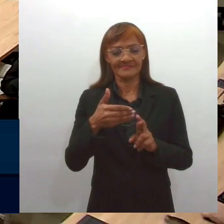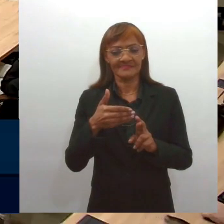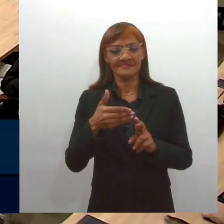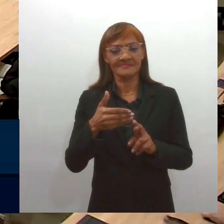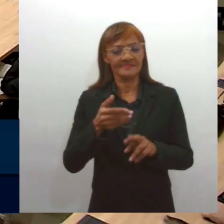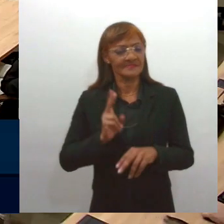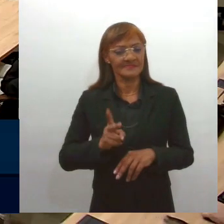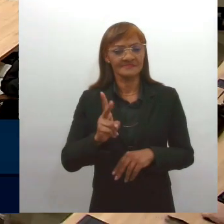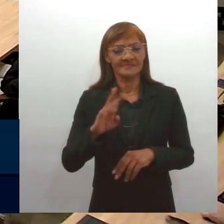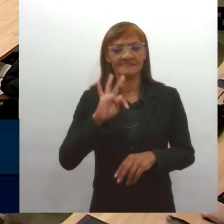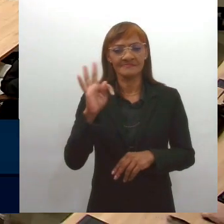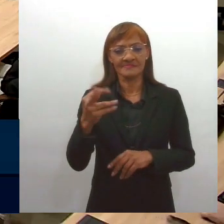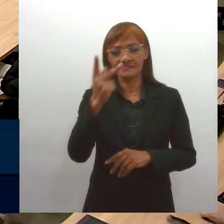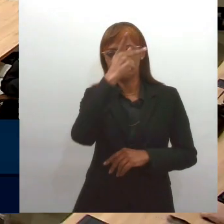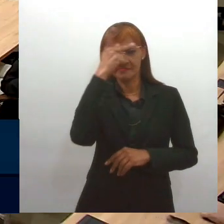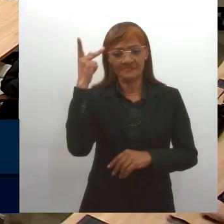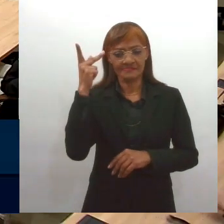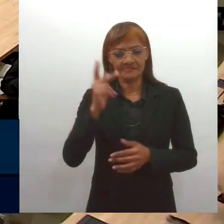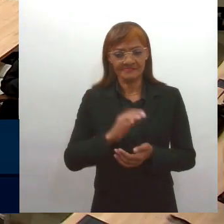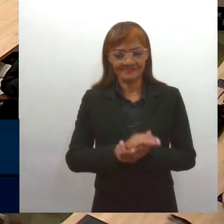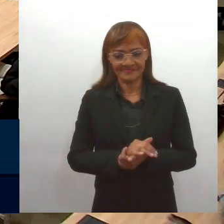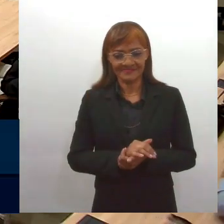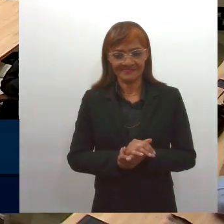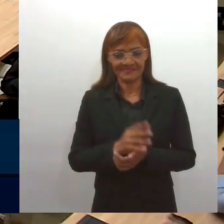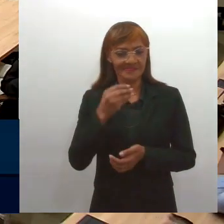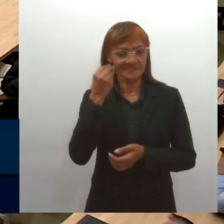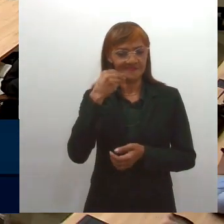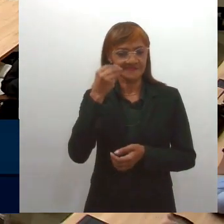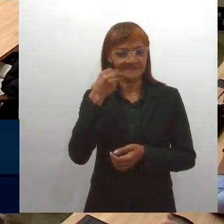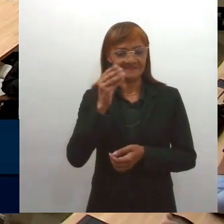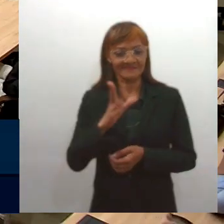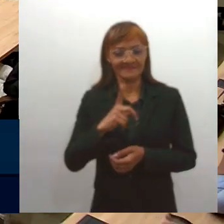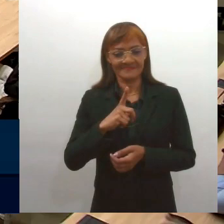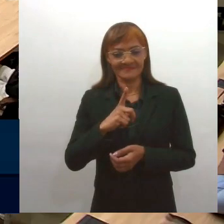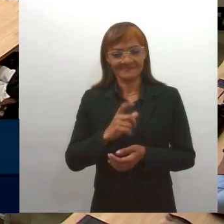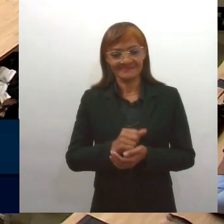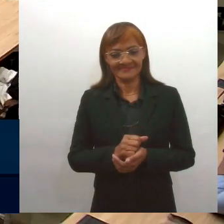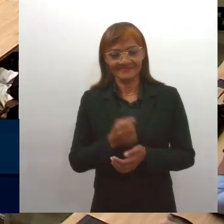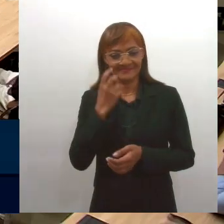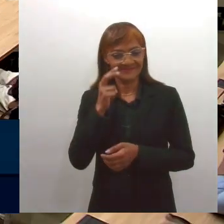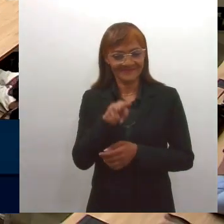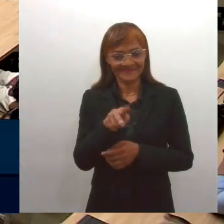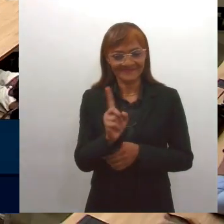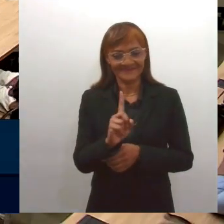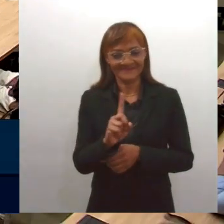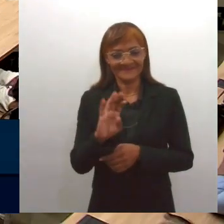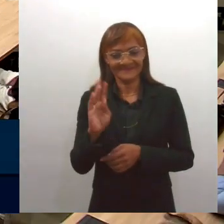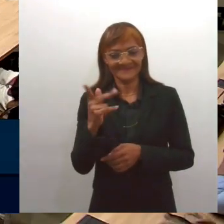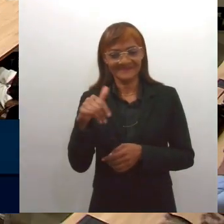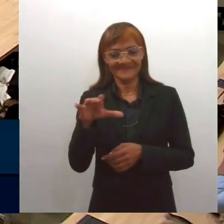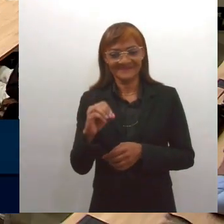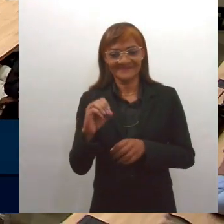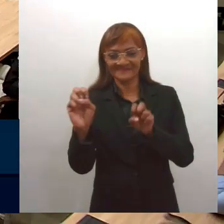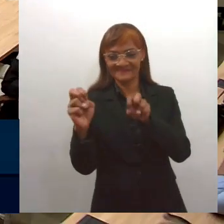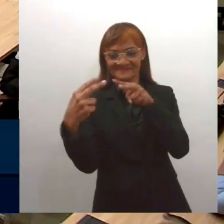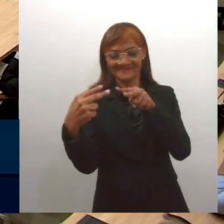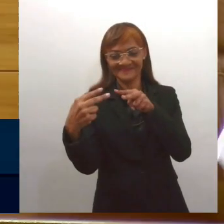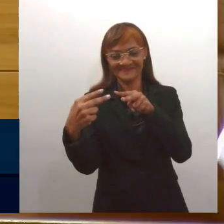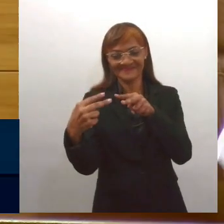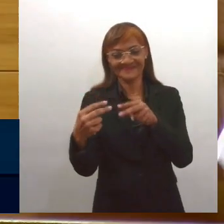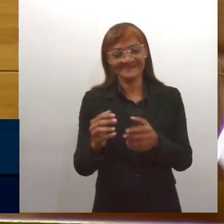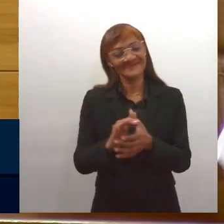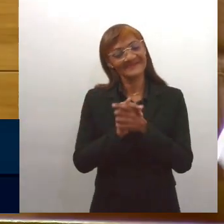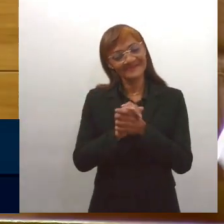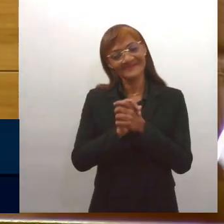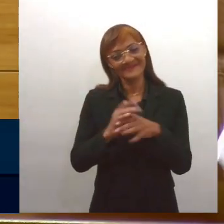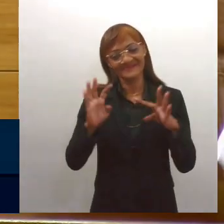mais experientes. Não estou olhando para você por causa disso não, viu, Chiquinho? É que você está bem aqui na minha frente. Mas parabéns a todos. Queria agradecer mais uma vez ao deputado